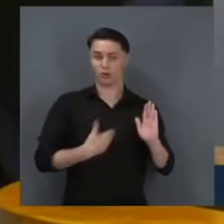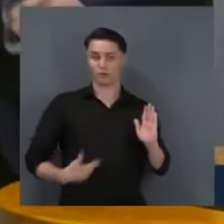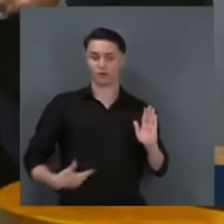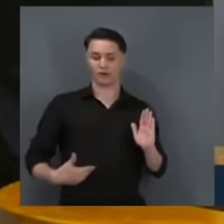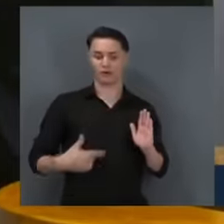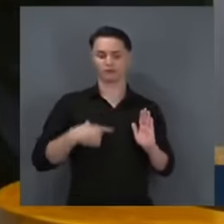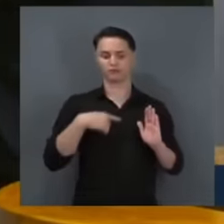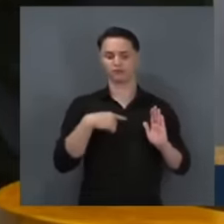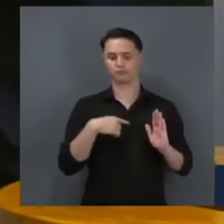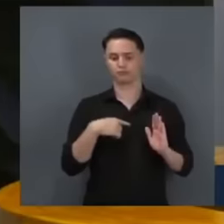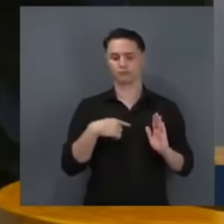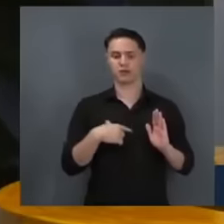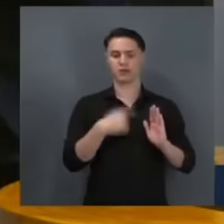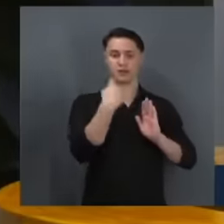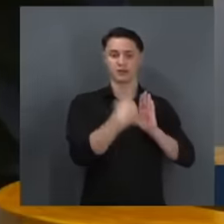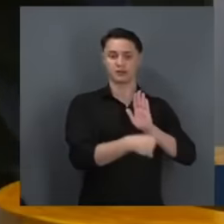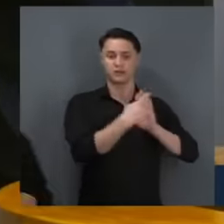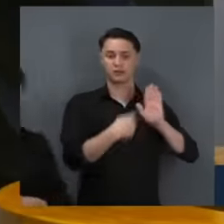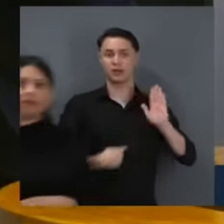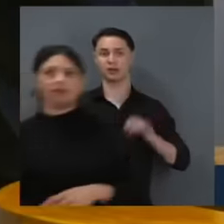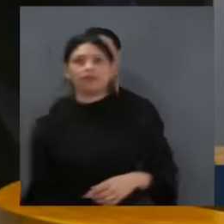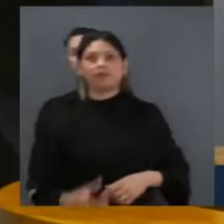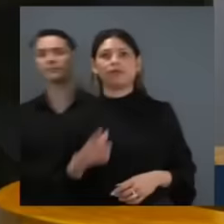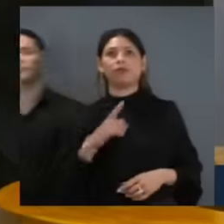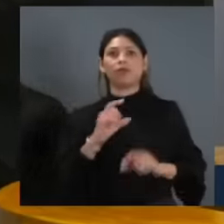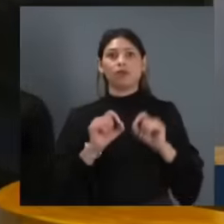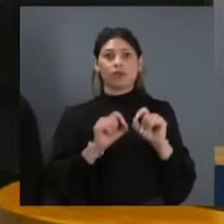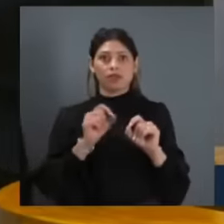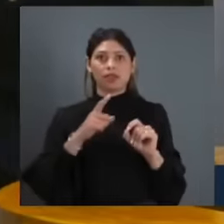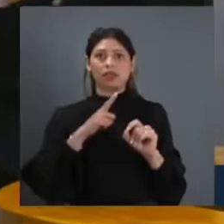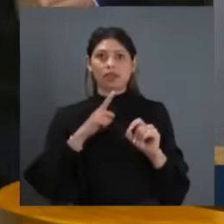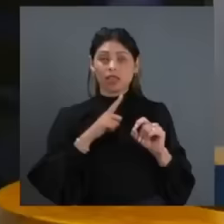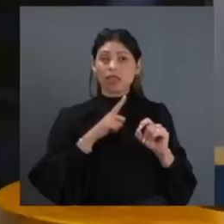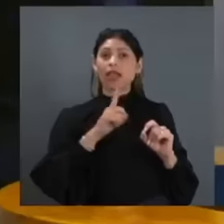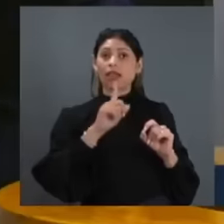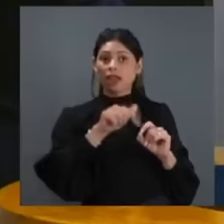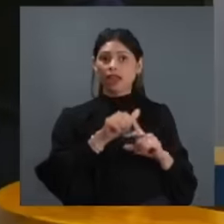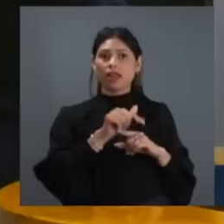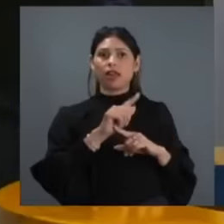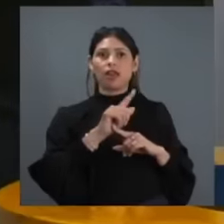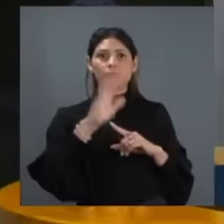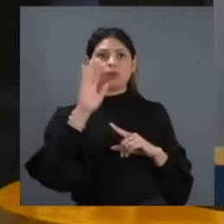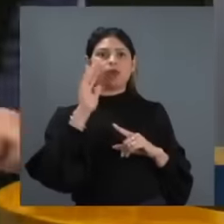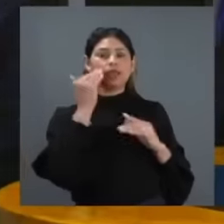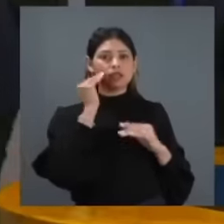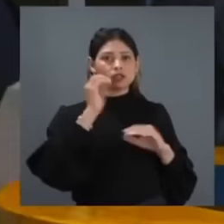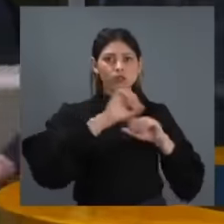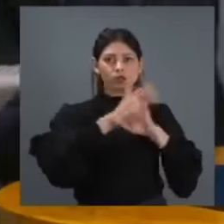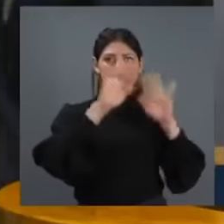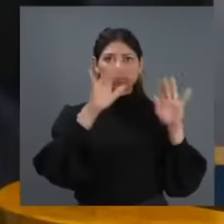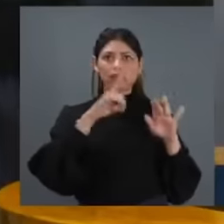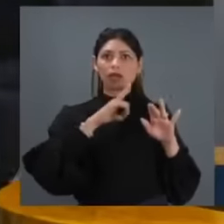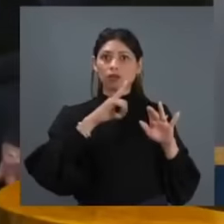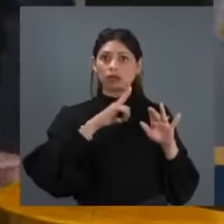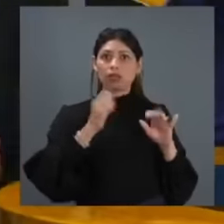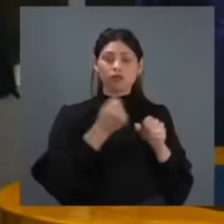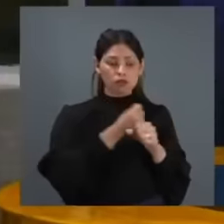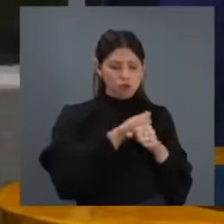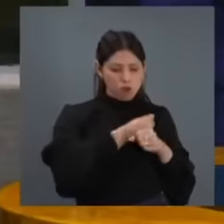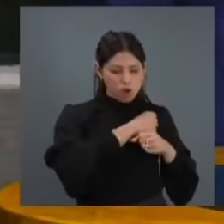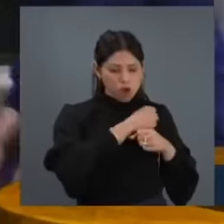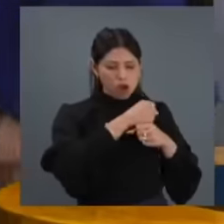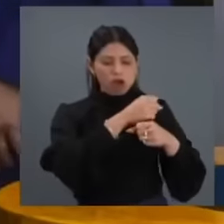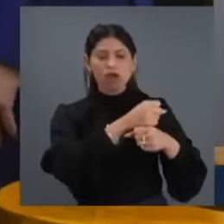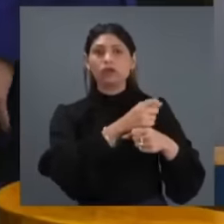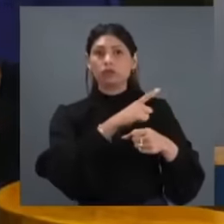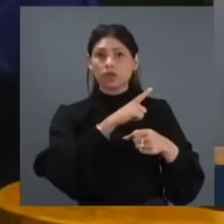as proteções, as salvaguardas, o devido reconhecimento que nós demos depois de anos em que as